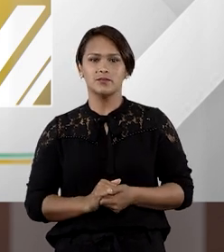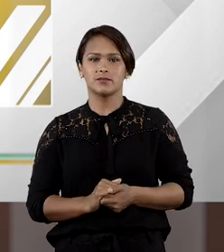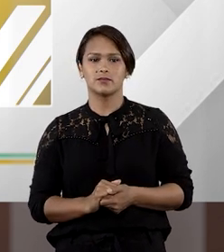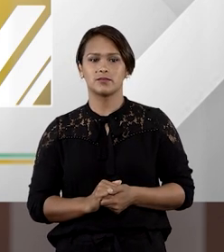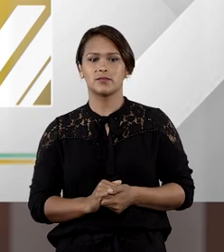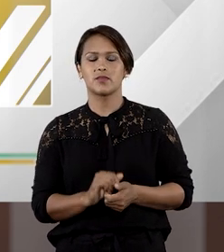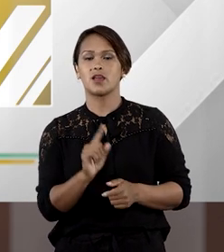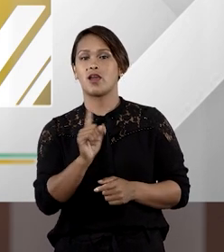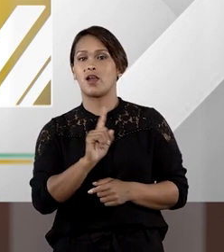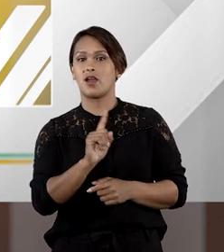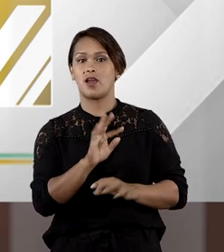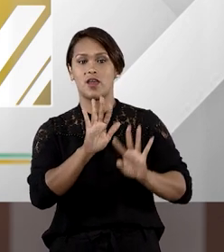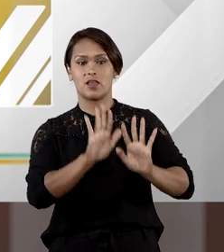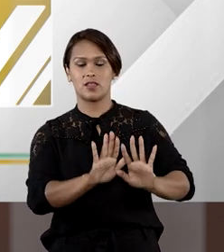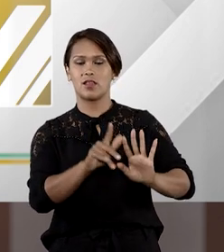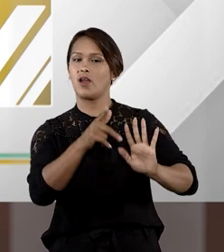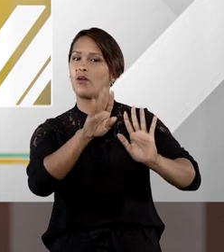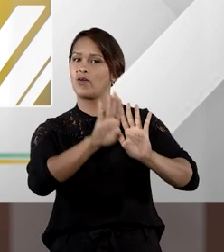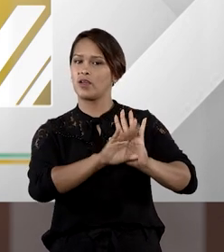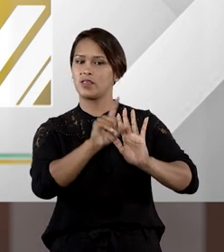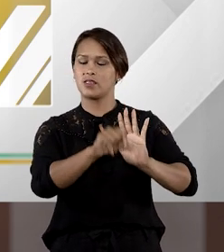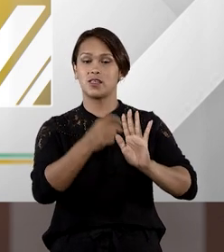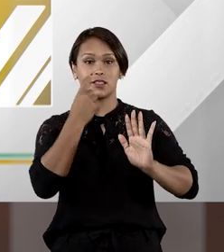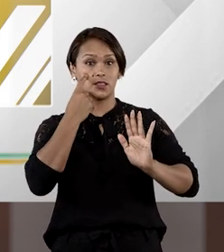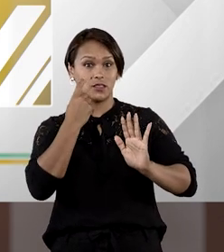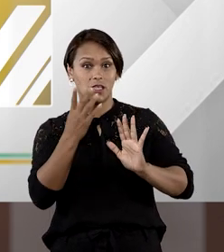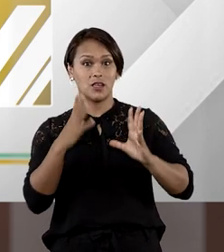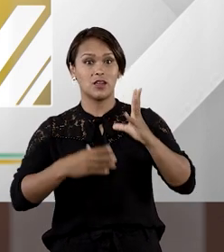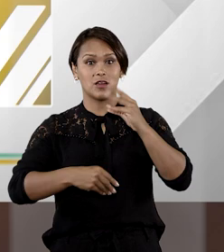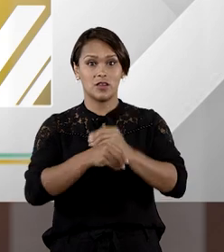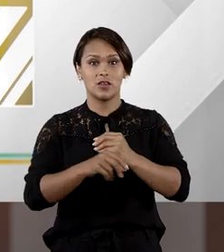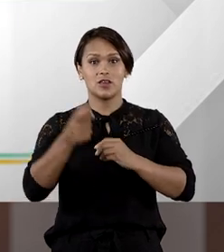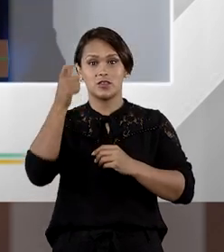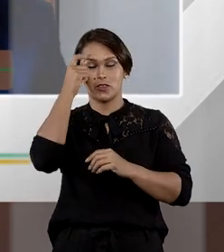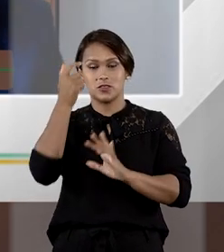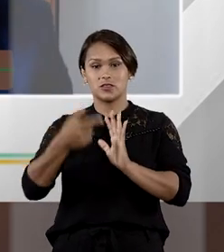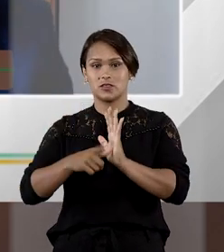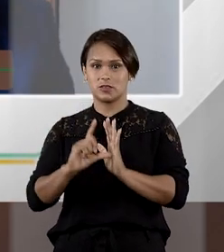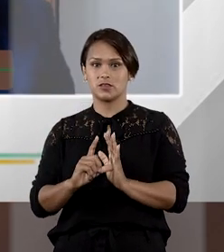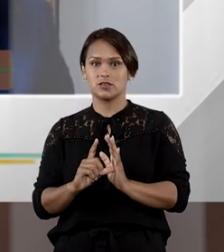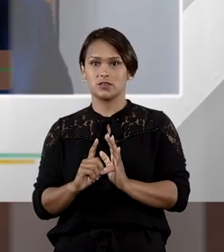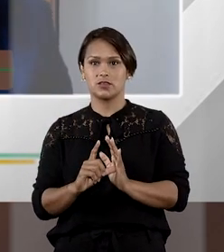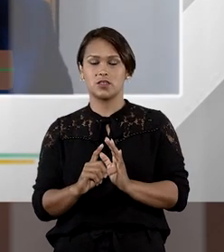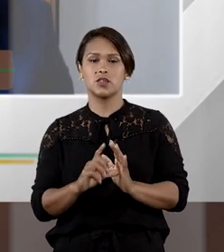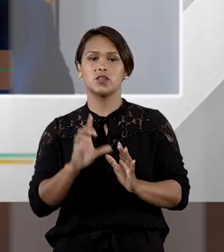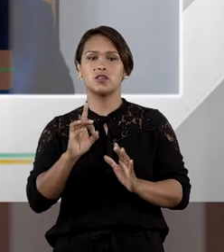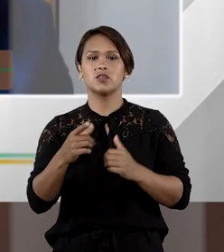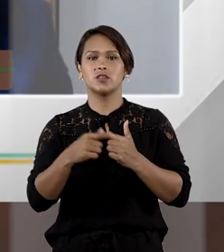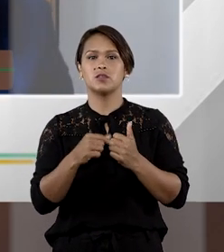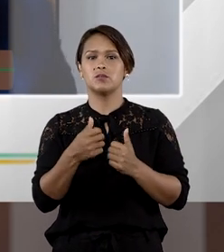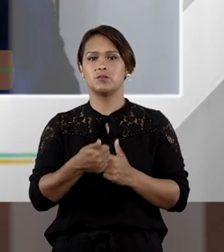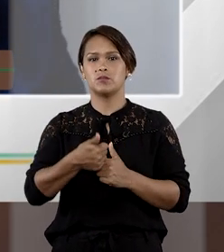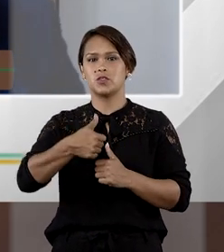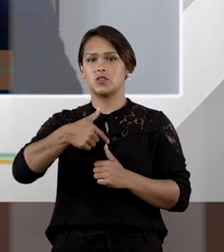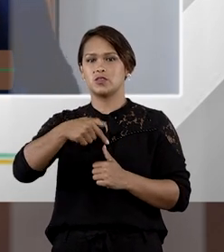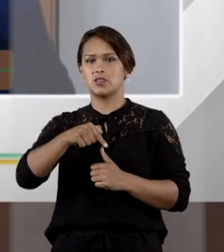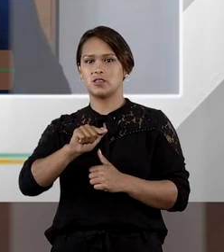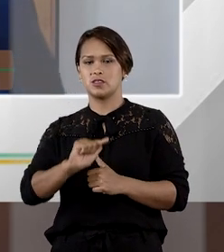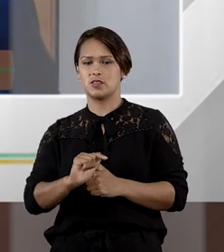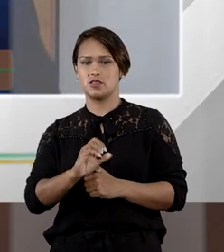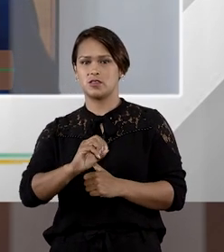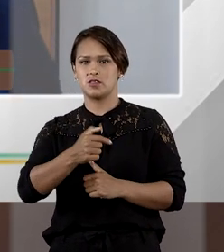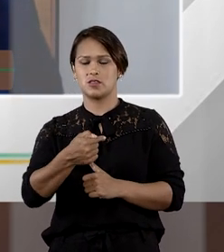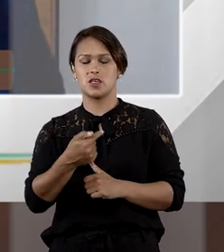Aí não. Essa é uma questão interessante para completar o raciocínio anterior, né? Sobre o artigo 1707, a